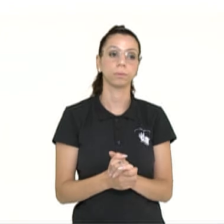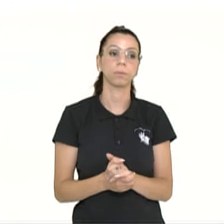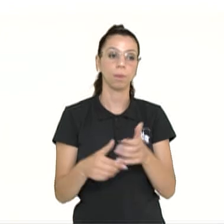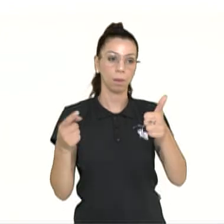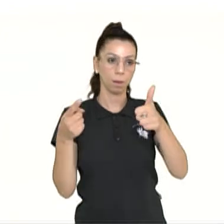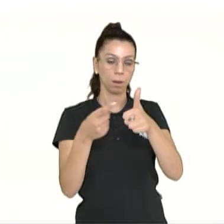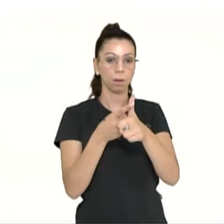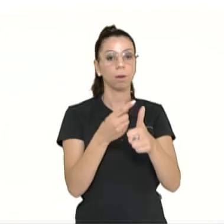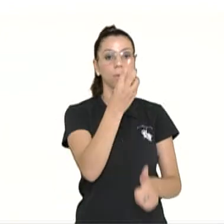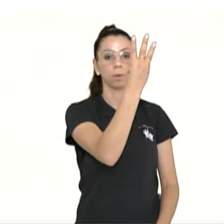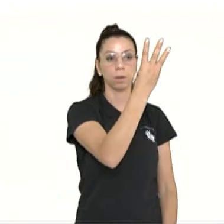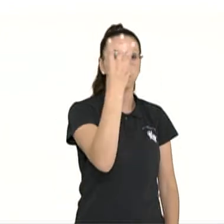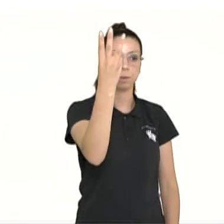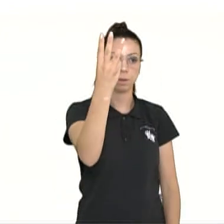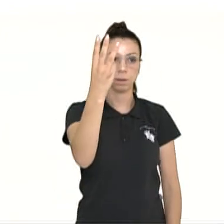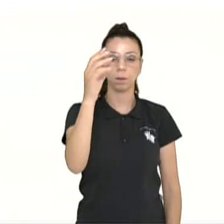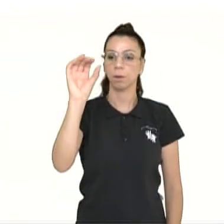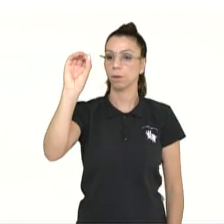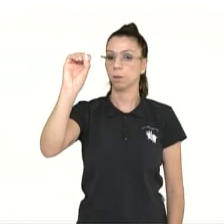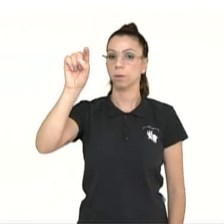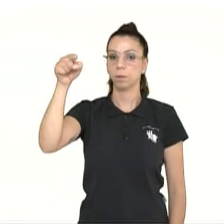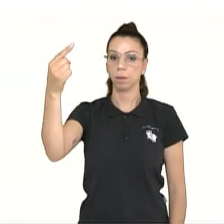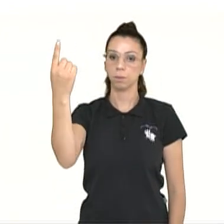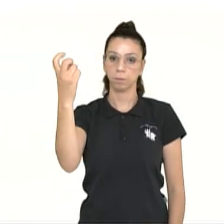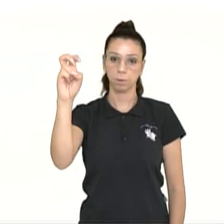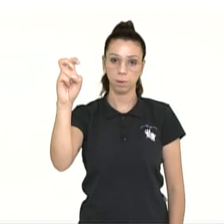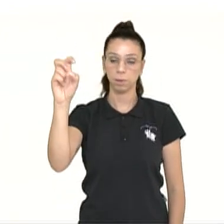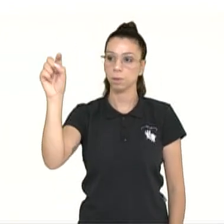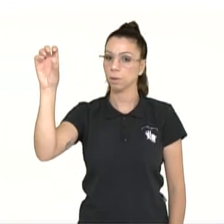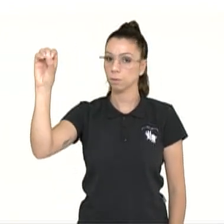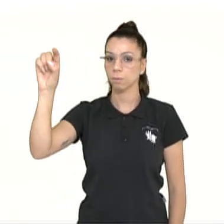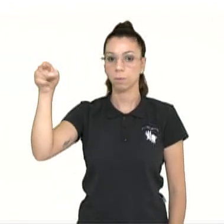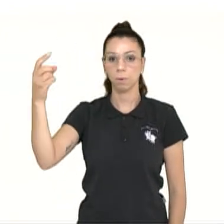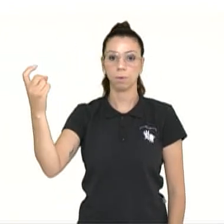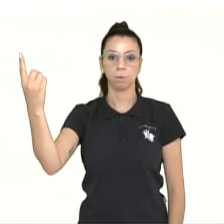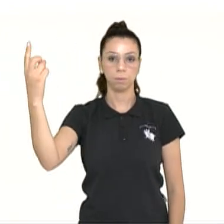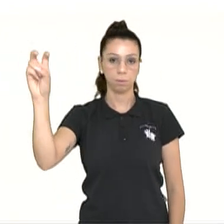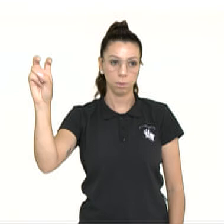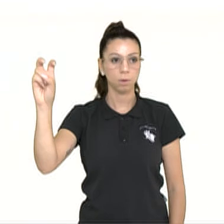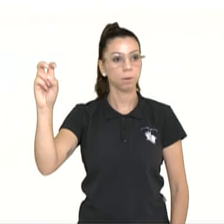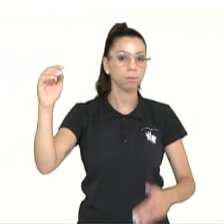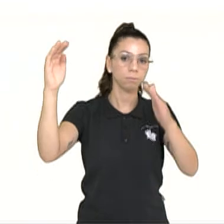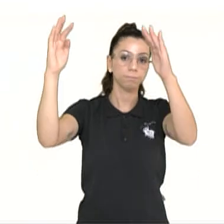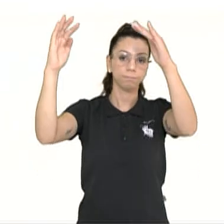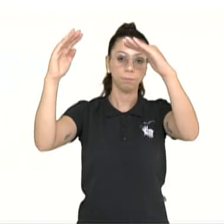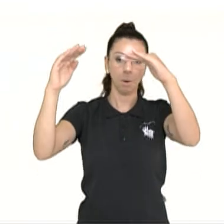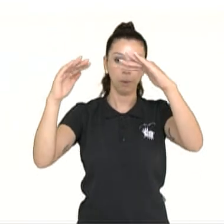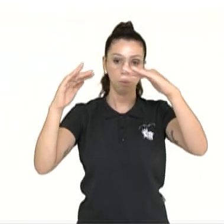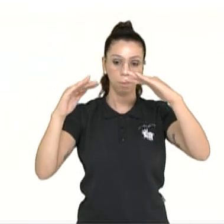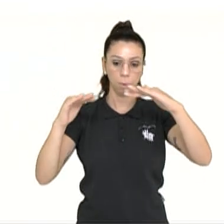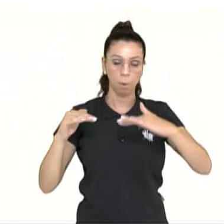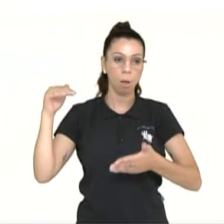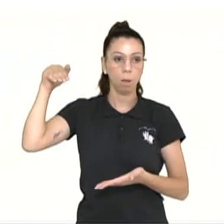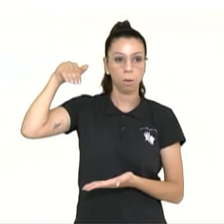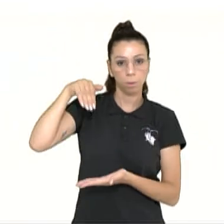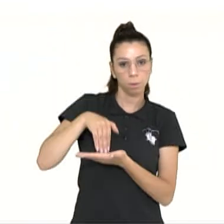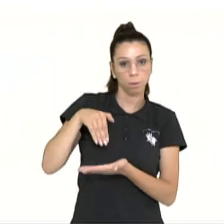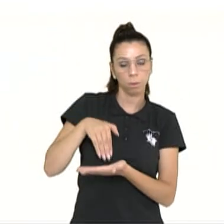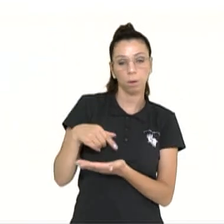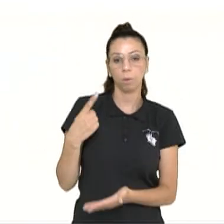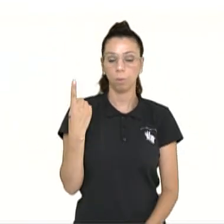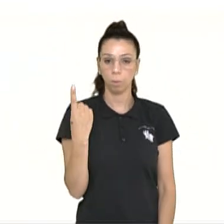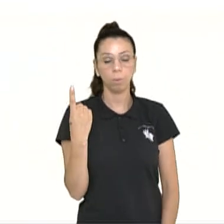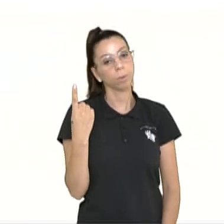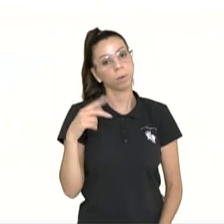gente tem 3, 3, 0, 15, 0, 15, ok? Então isso vai se repetir até chegar no 1, que é o